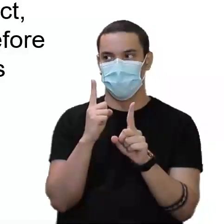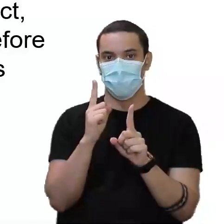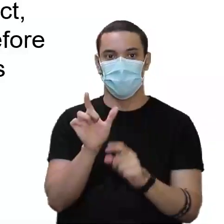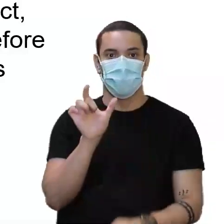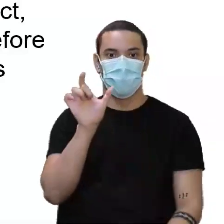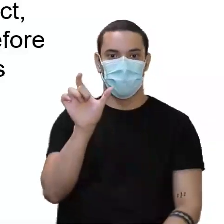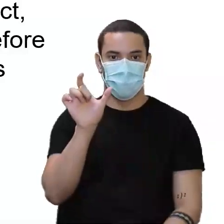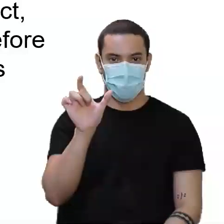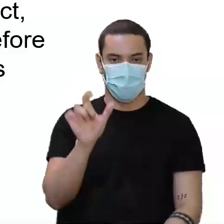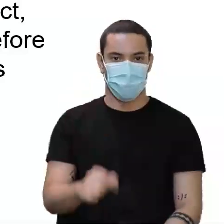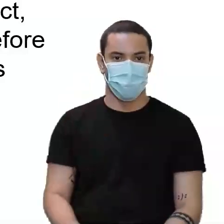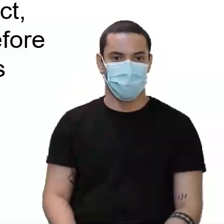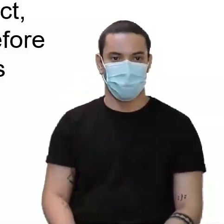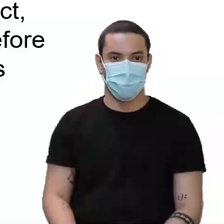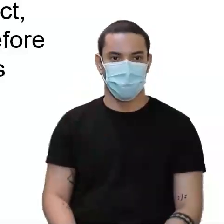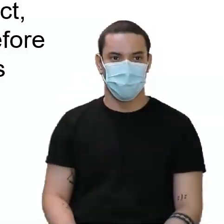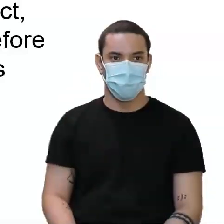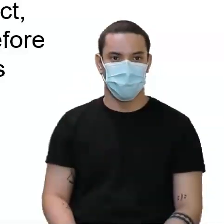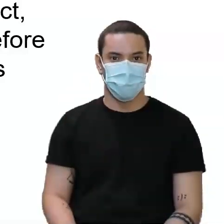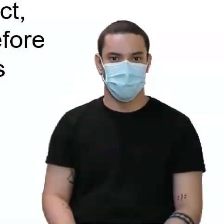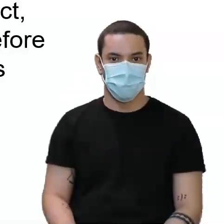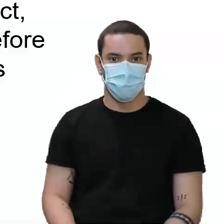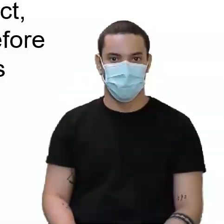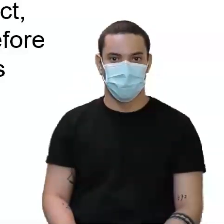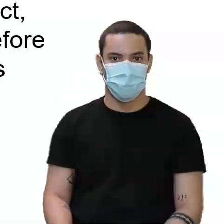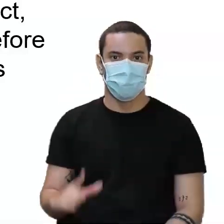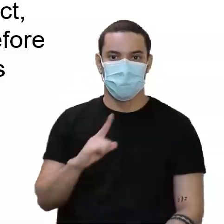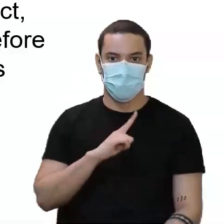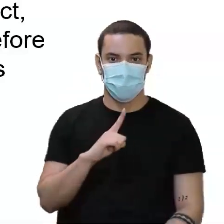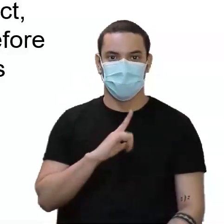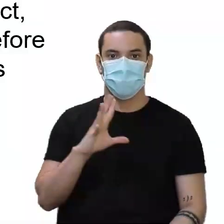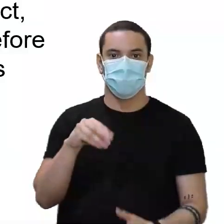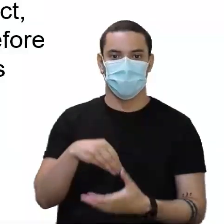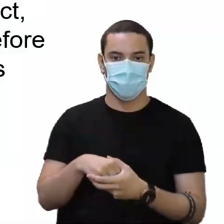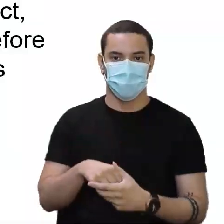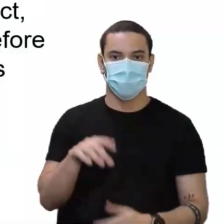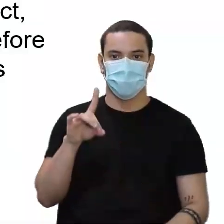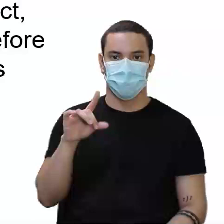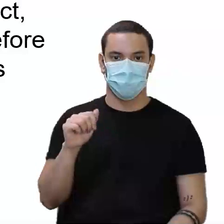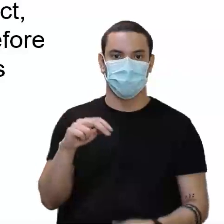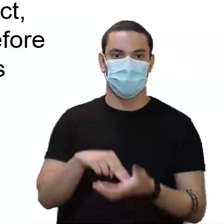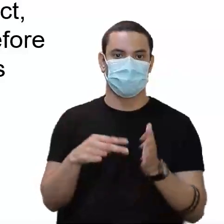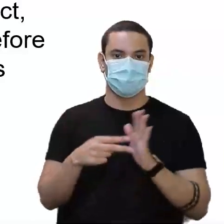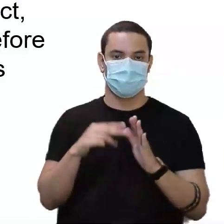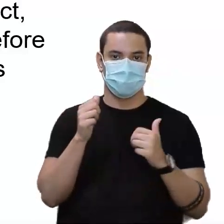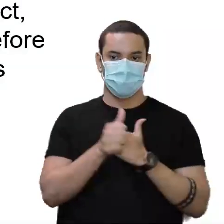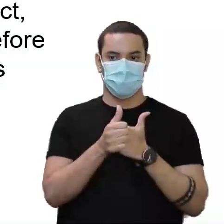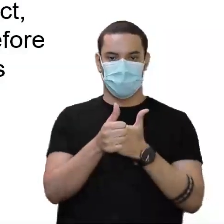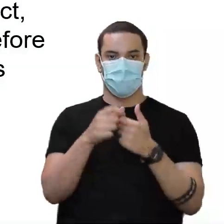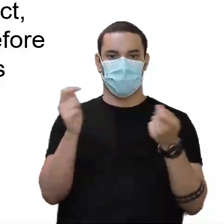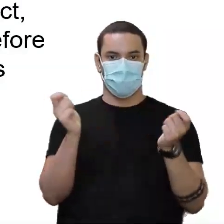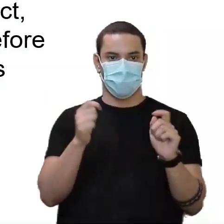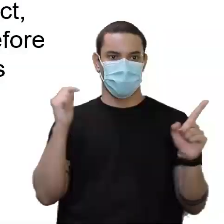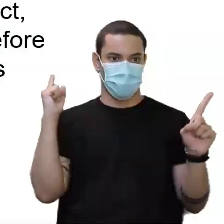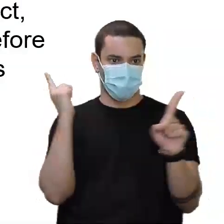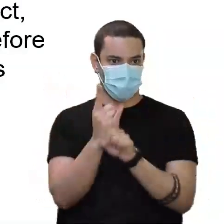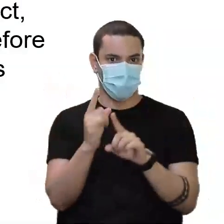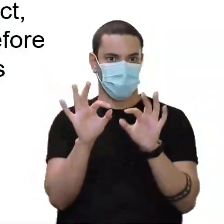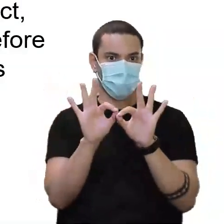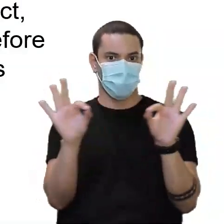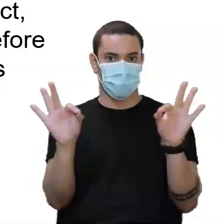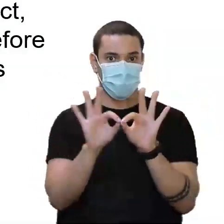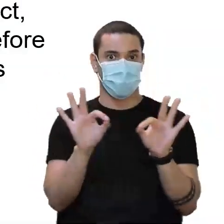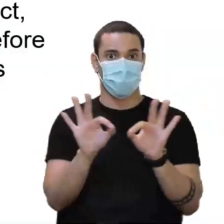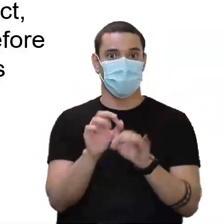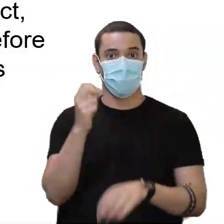a palavra, vocês lembram, a gente está vendo o head, né, como auxiliar do passado perfeito. Então, você pode encontrar o head numa frase